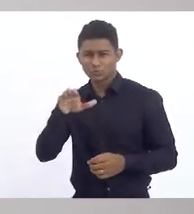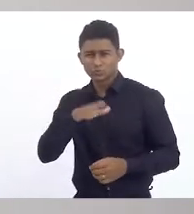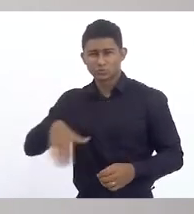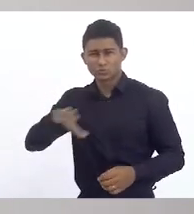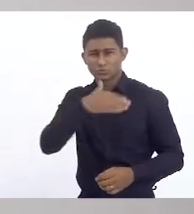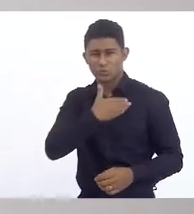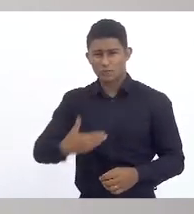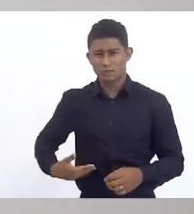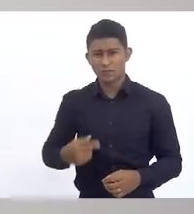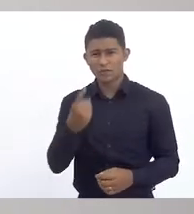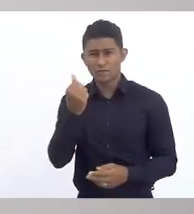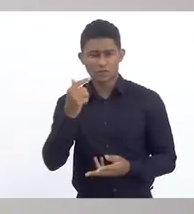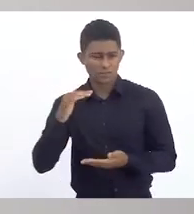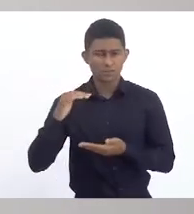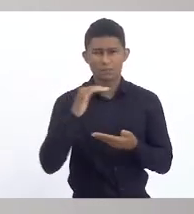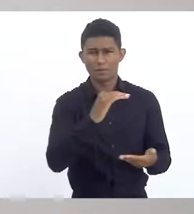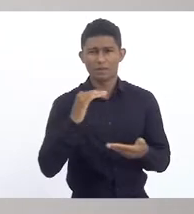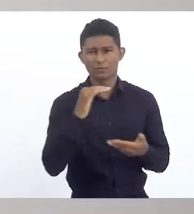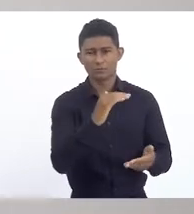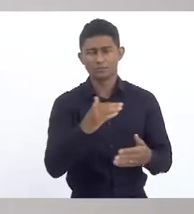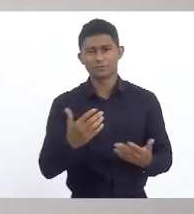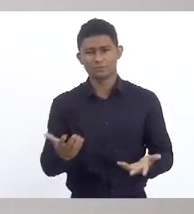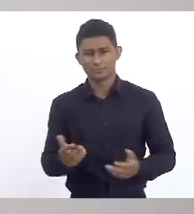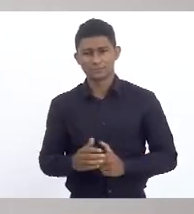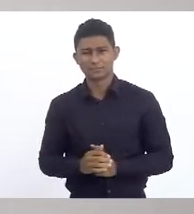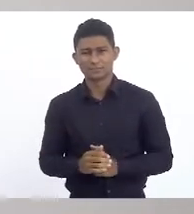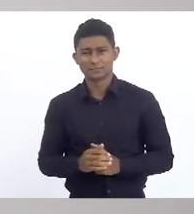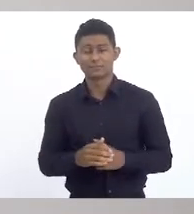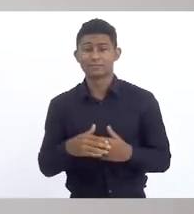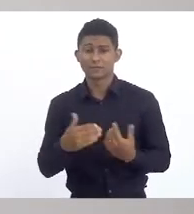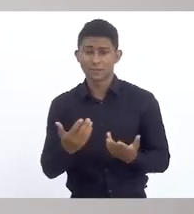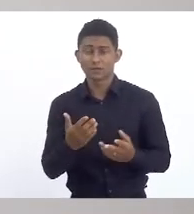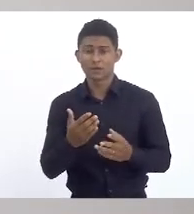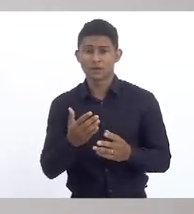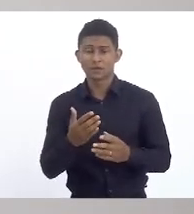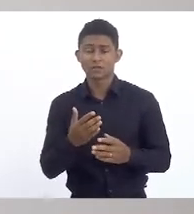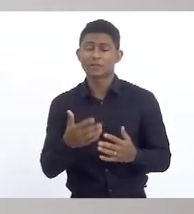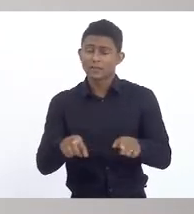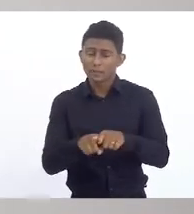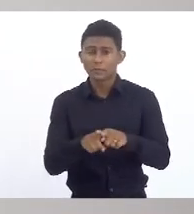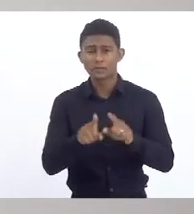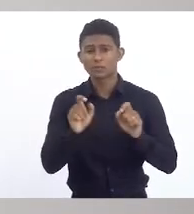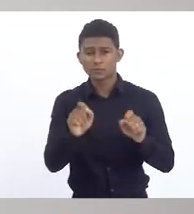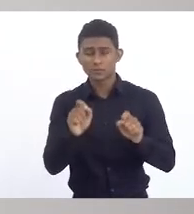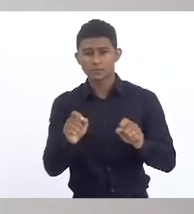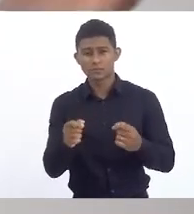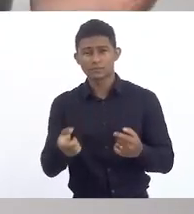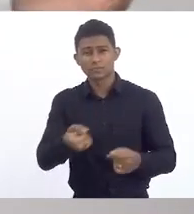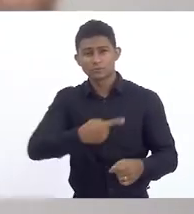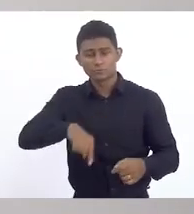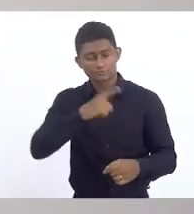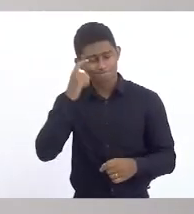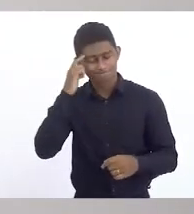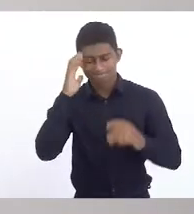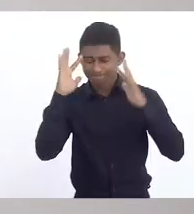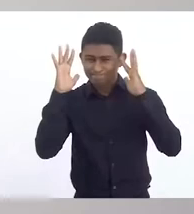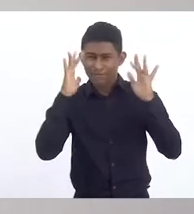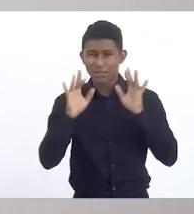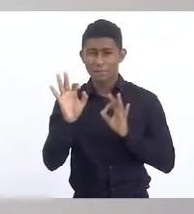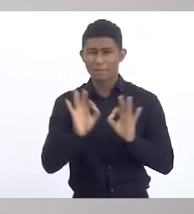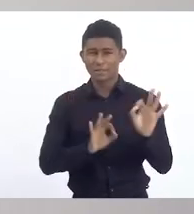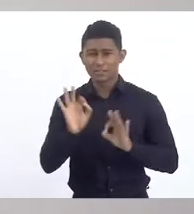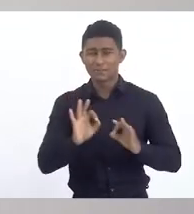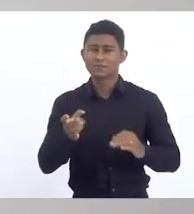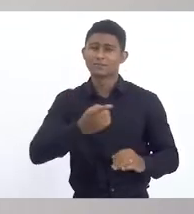e isso a partir, então, o outro eixo é buscar um planejamento, é aquela coisa que a gente sempre coloca